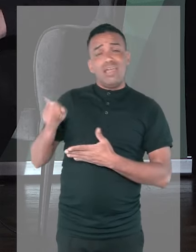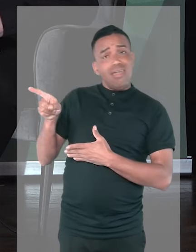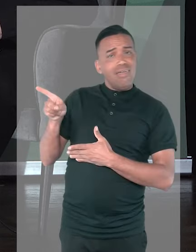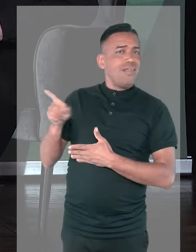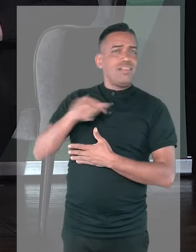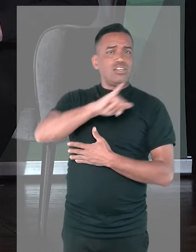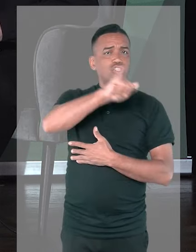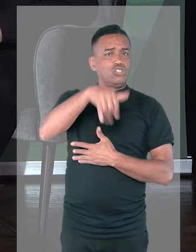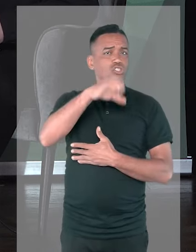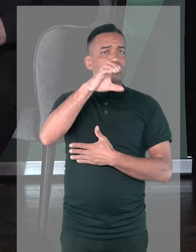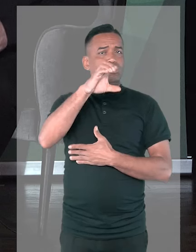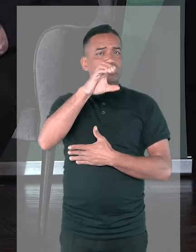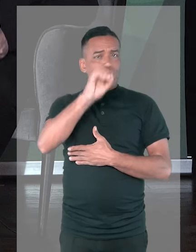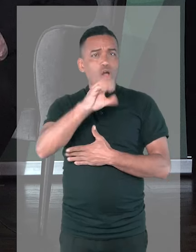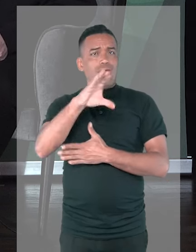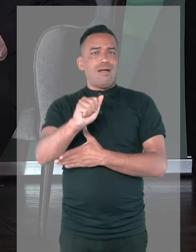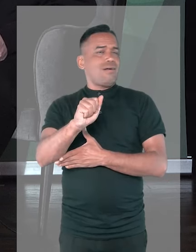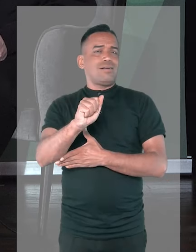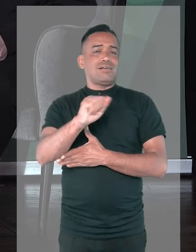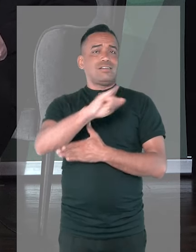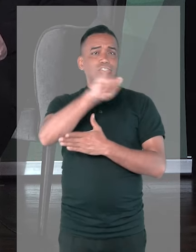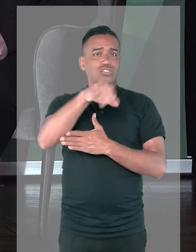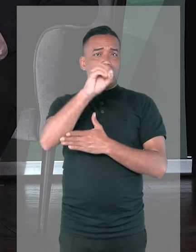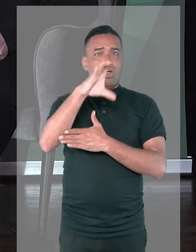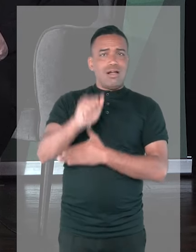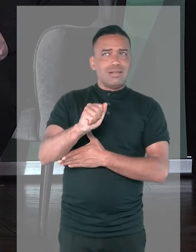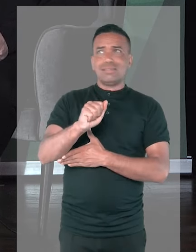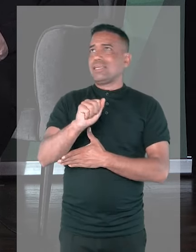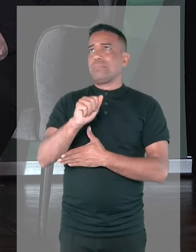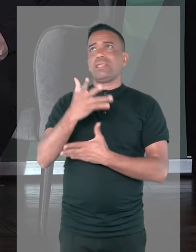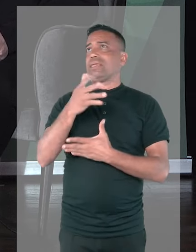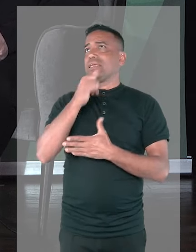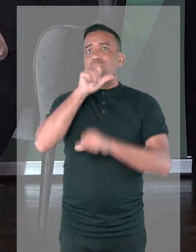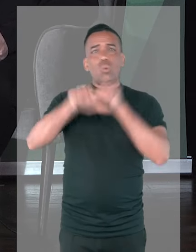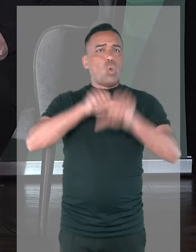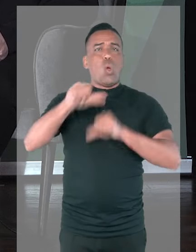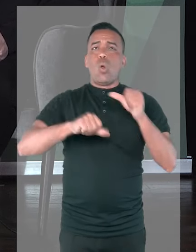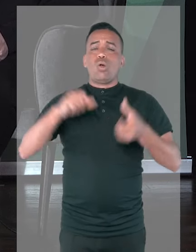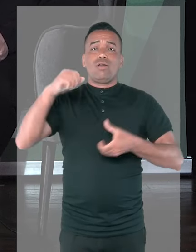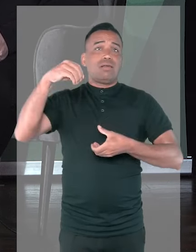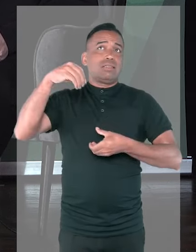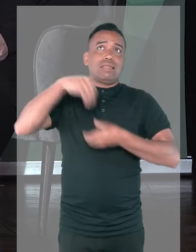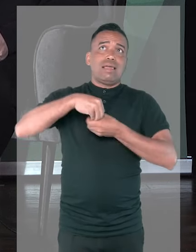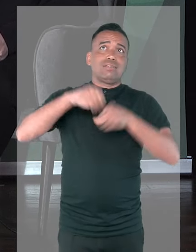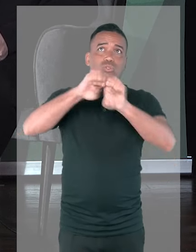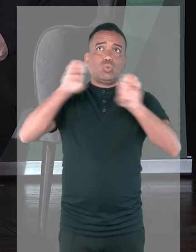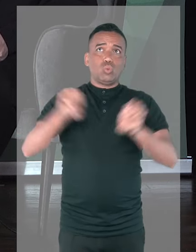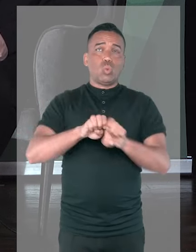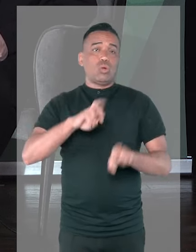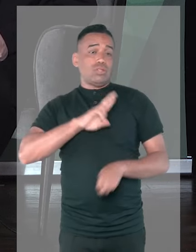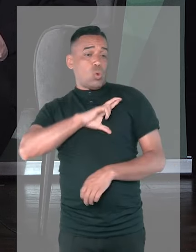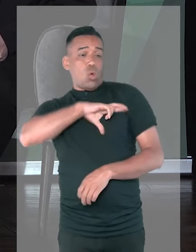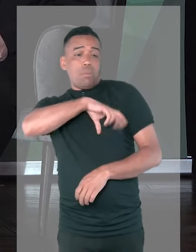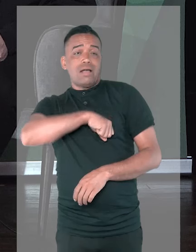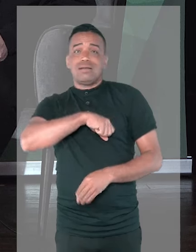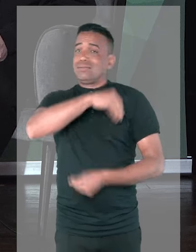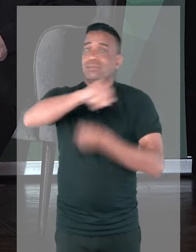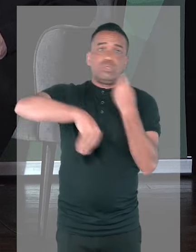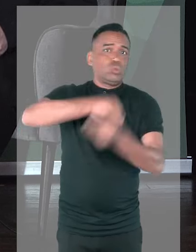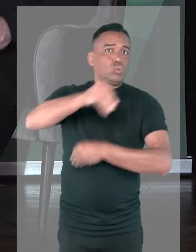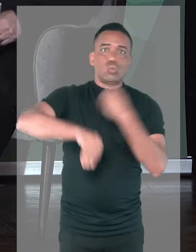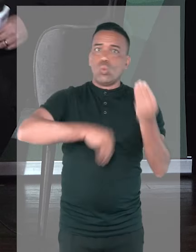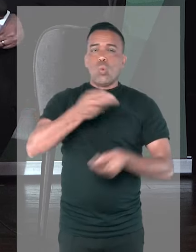fugiu dessa estrutura, não só através dos seus romances, como também pela miscelânea cultural,